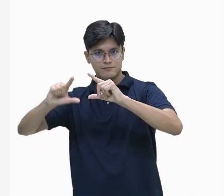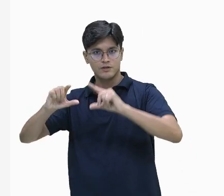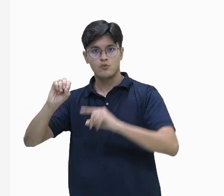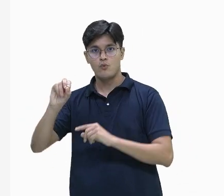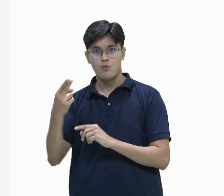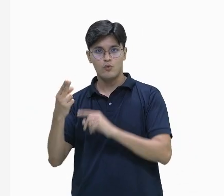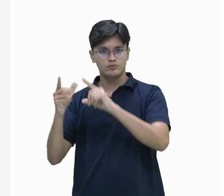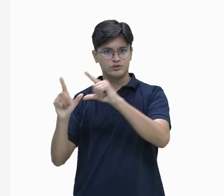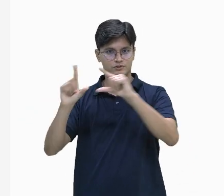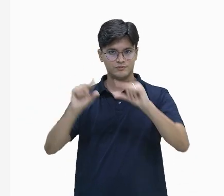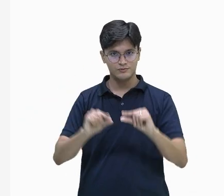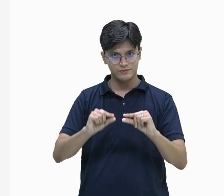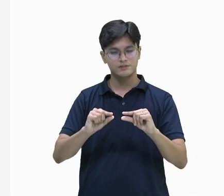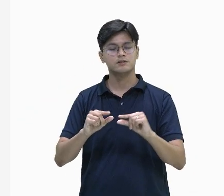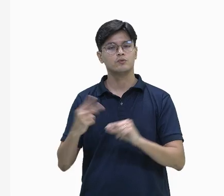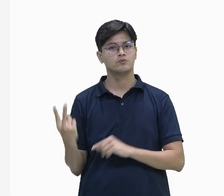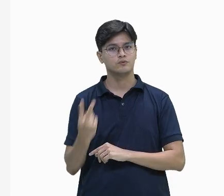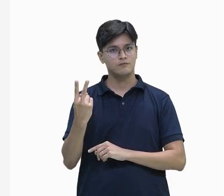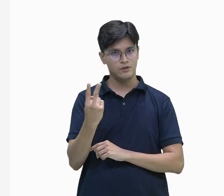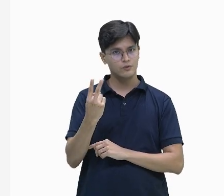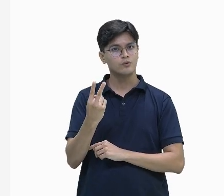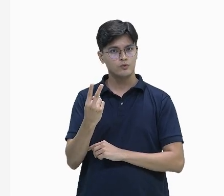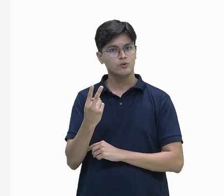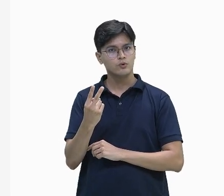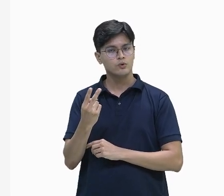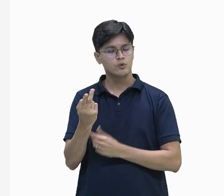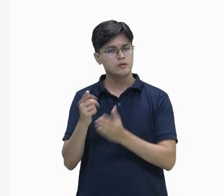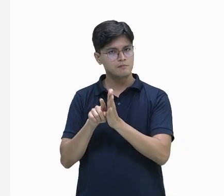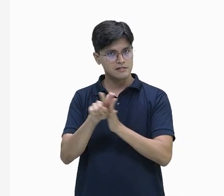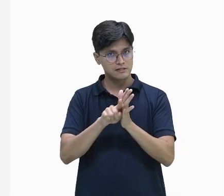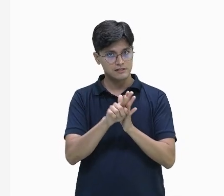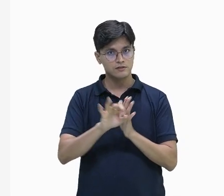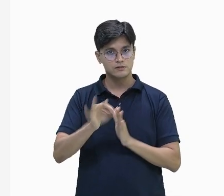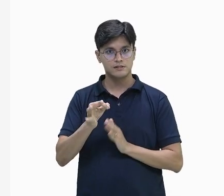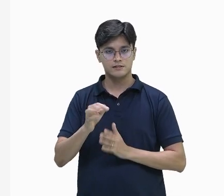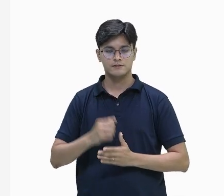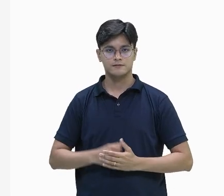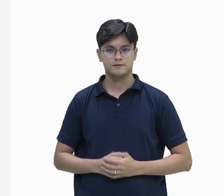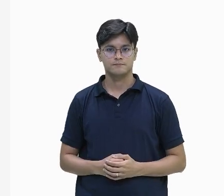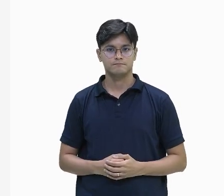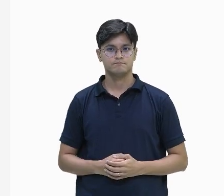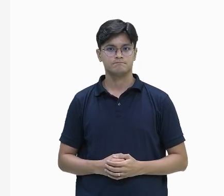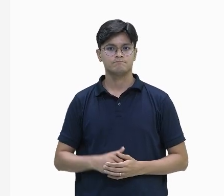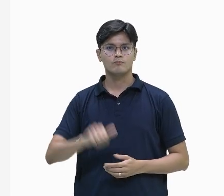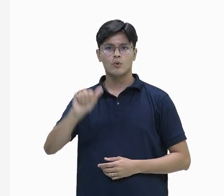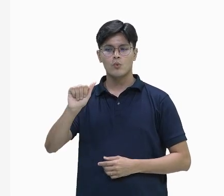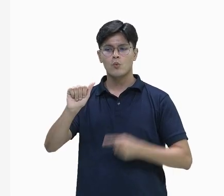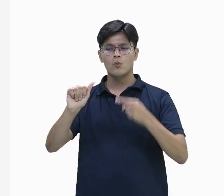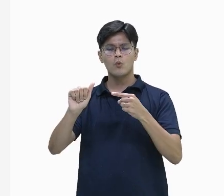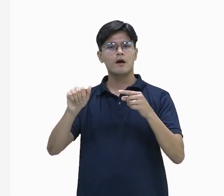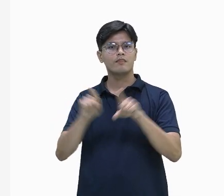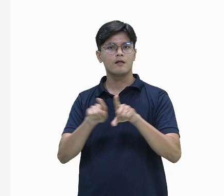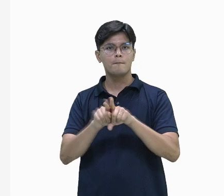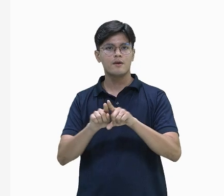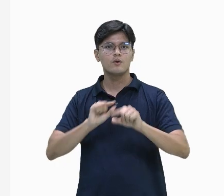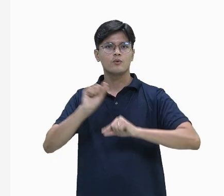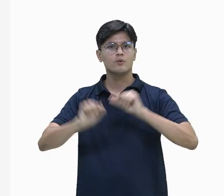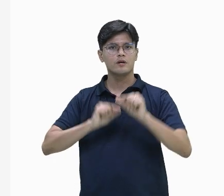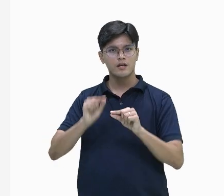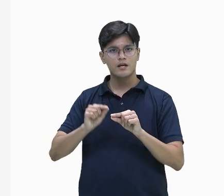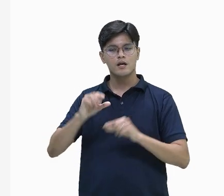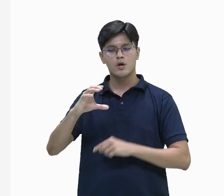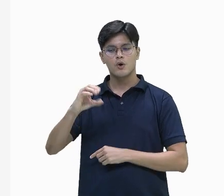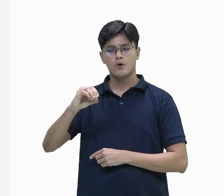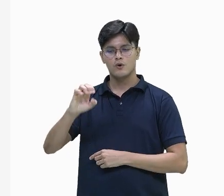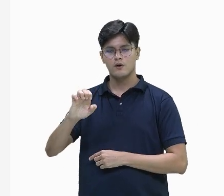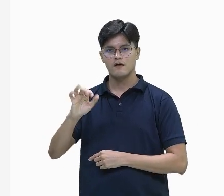daqueles valores que nós estamos observando, tá bom? E a gente chama esse A também de coeficiente de variação, tá legal? E